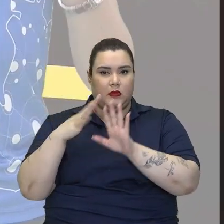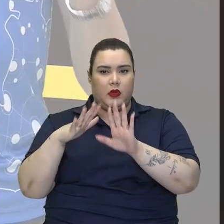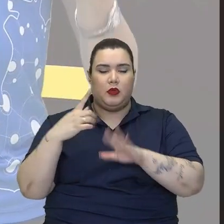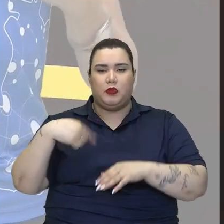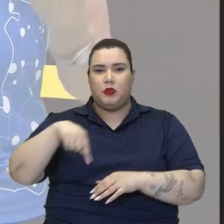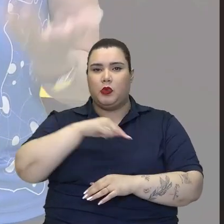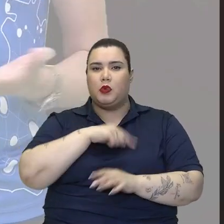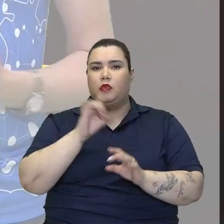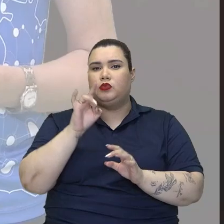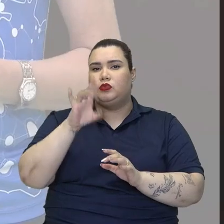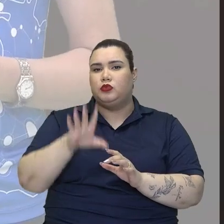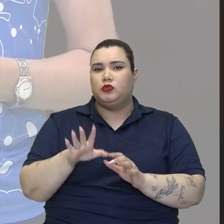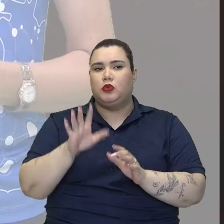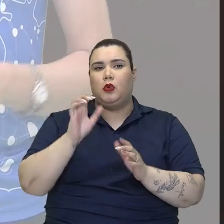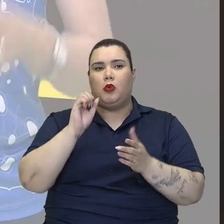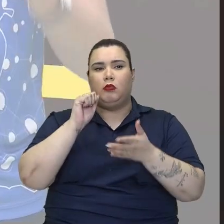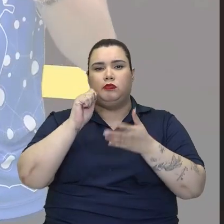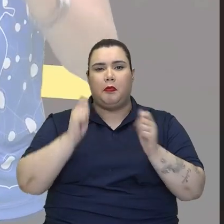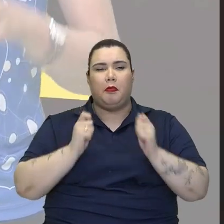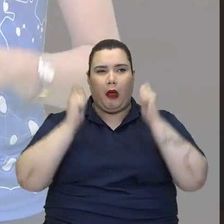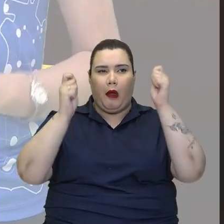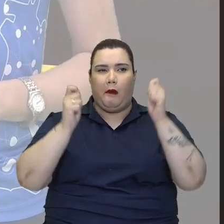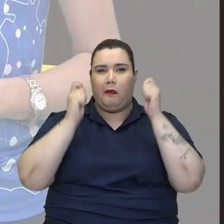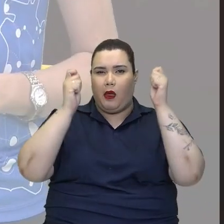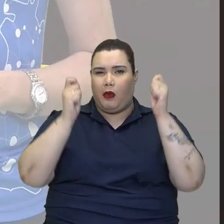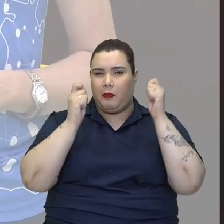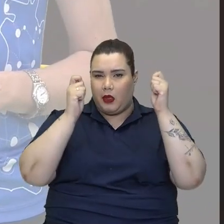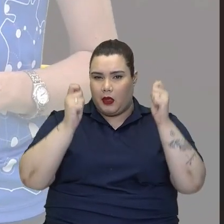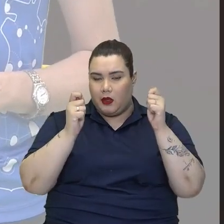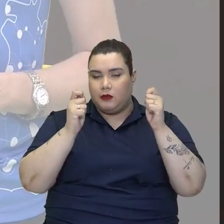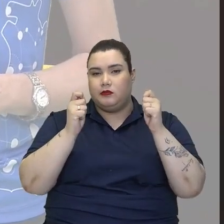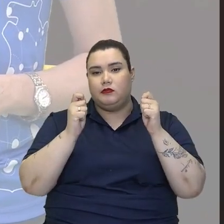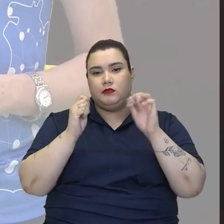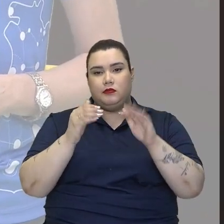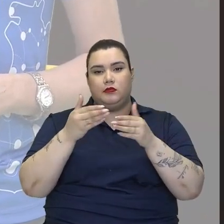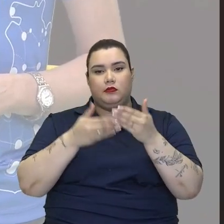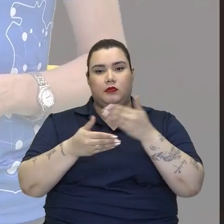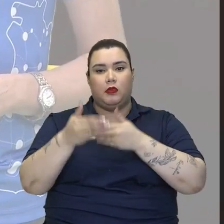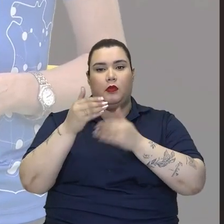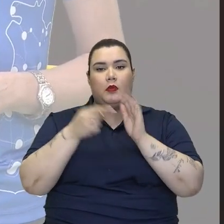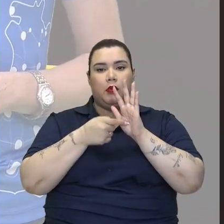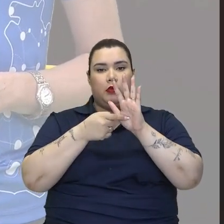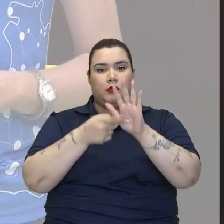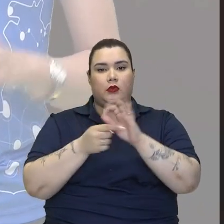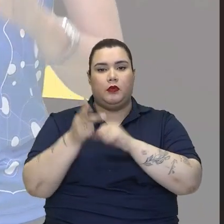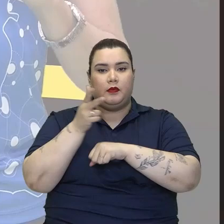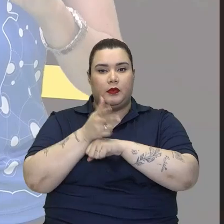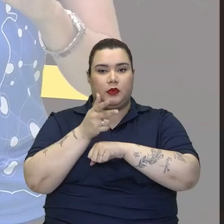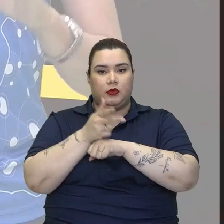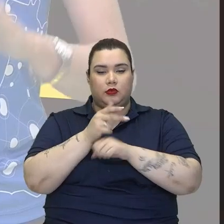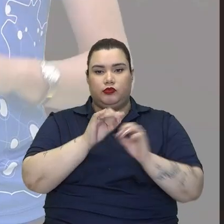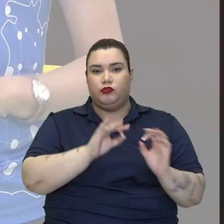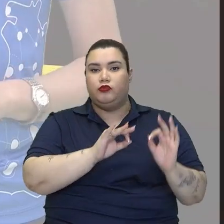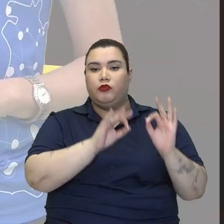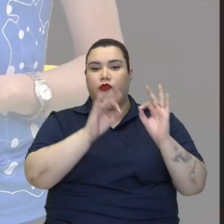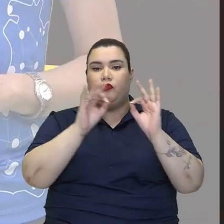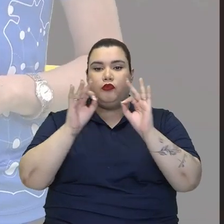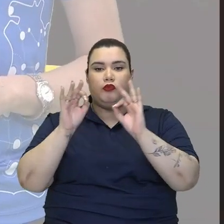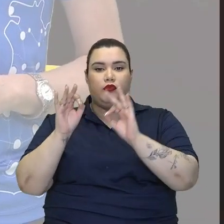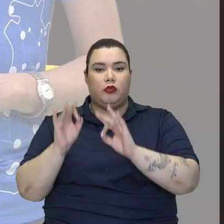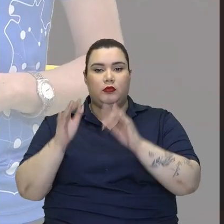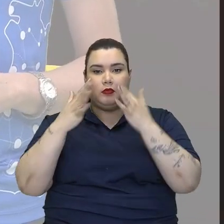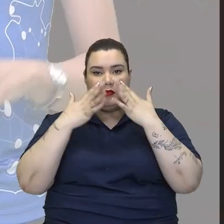reivindicar, não é só levantar faixas e bandeiras, como a gente vai ver agora no vídeo que vem a seguir. Observem